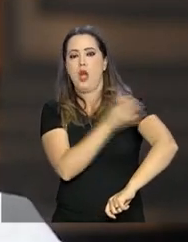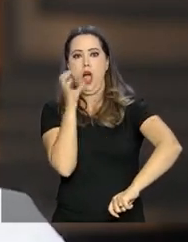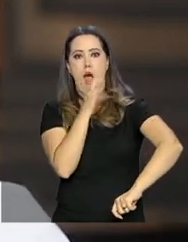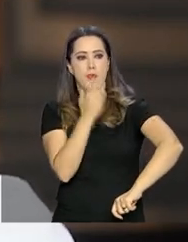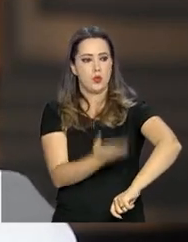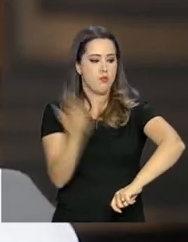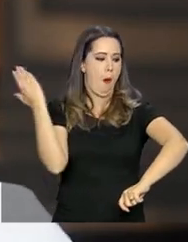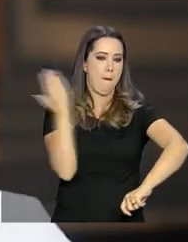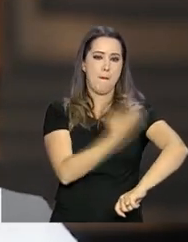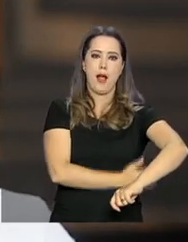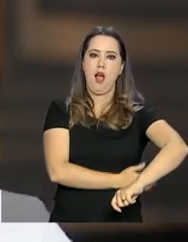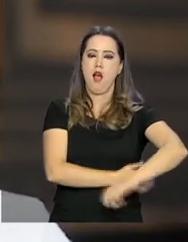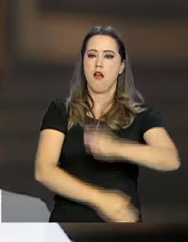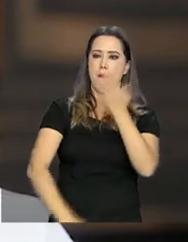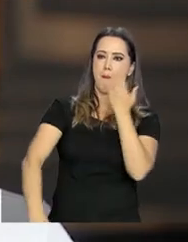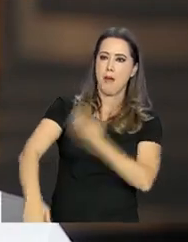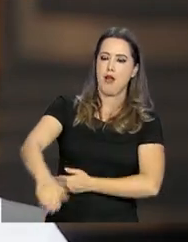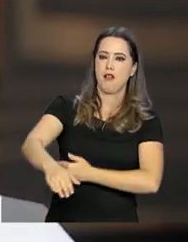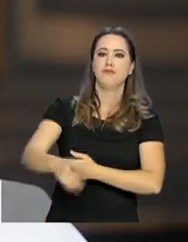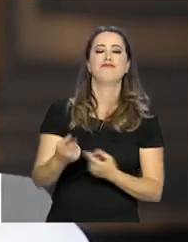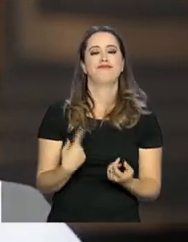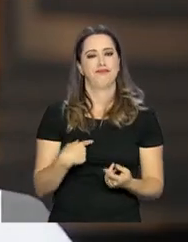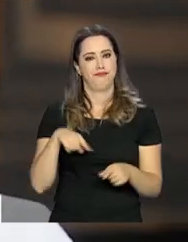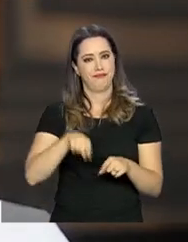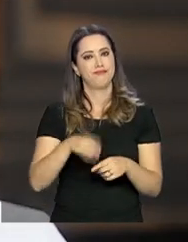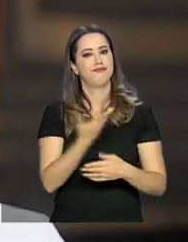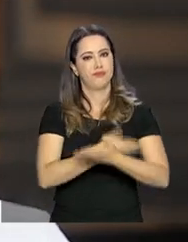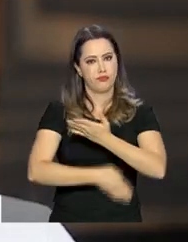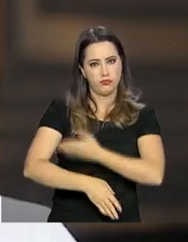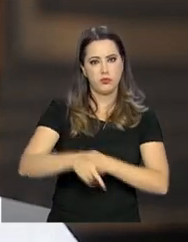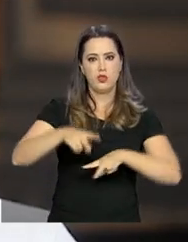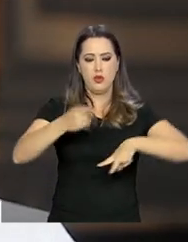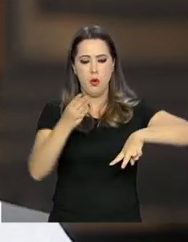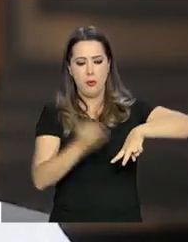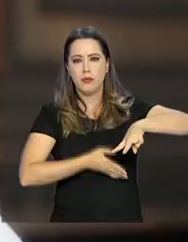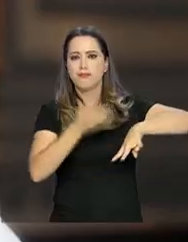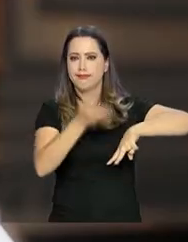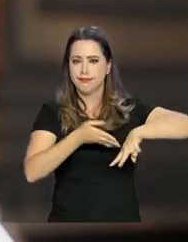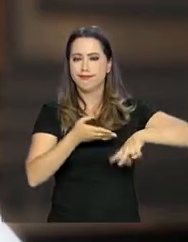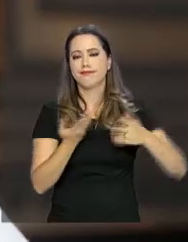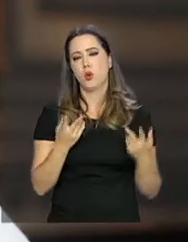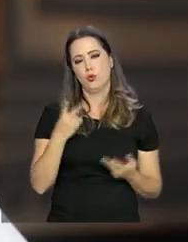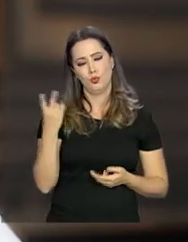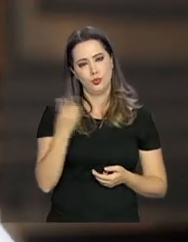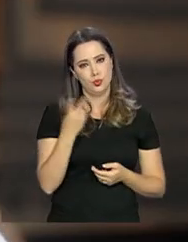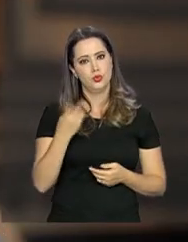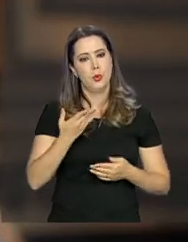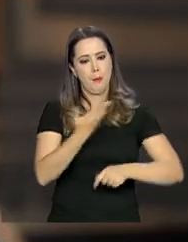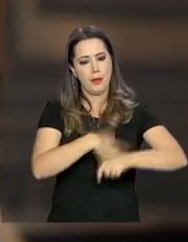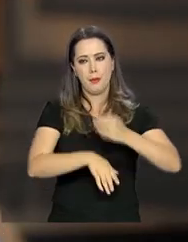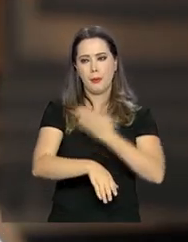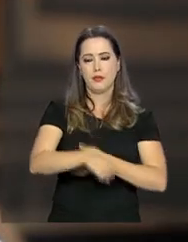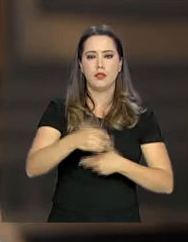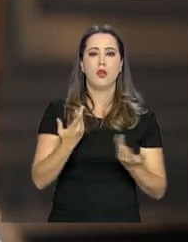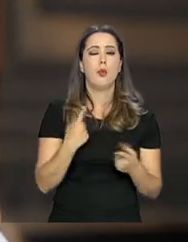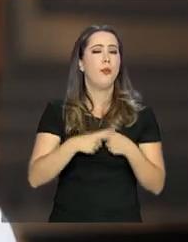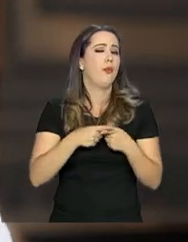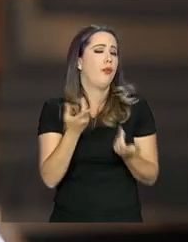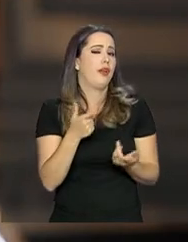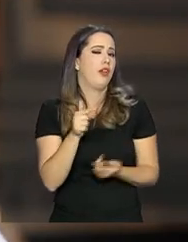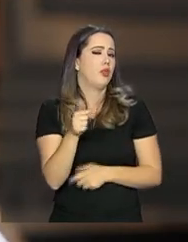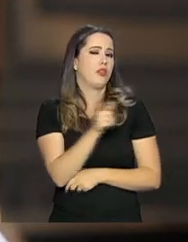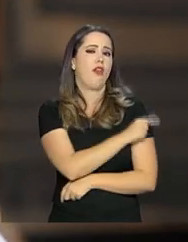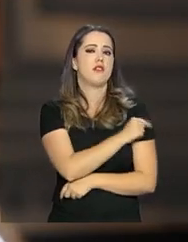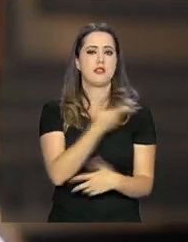que cortar as duas pernas acima dos joelhos e os dois braços acima dos cotovelos. Não sei dizer exatamente por que eu não fui vacinado. Eu